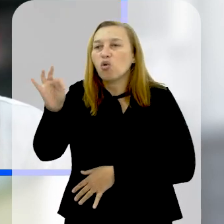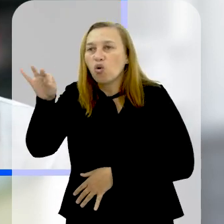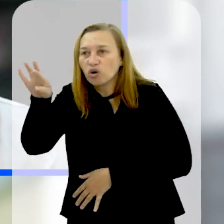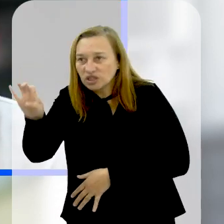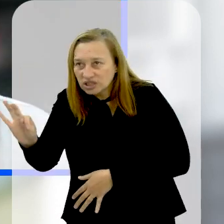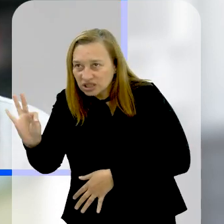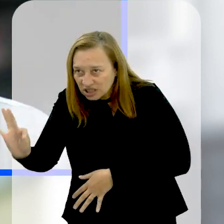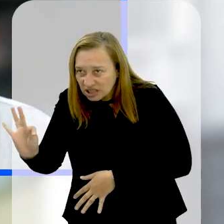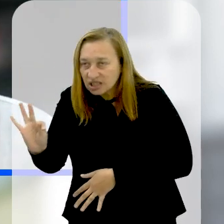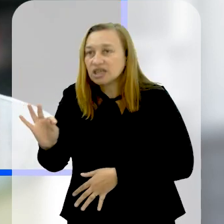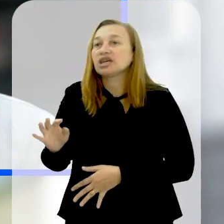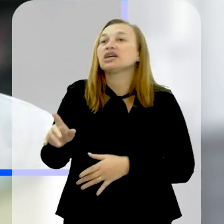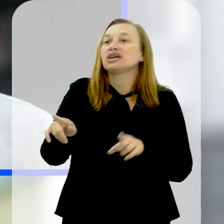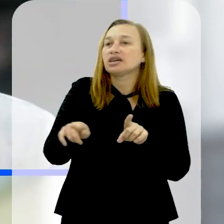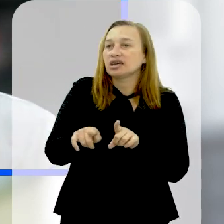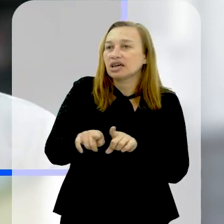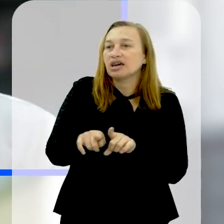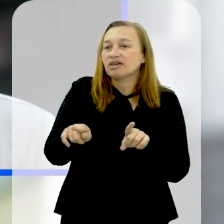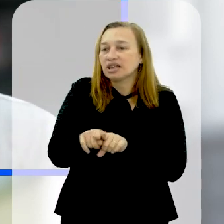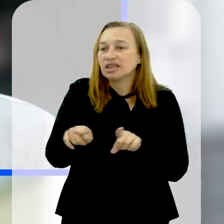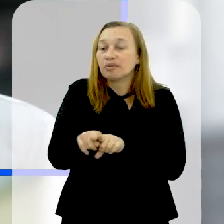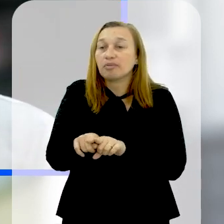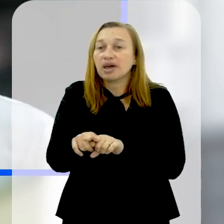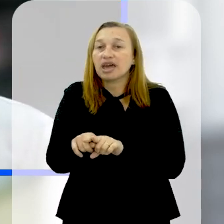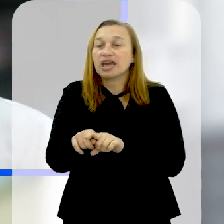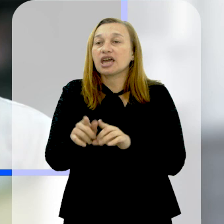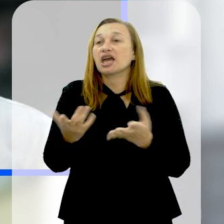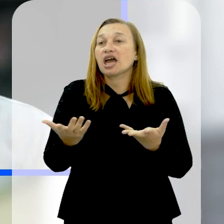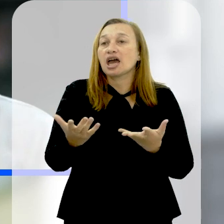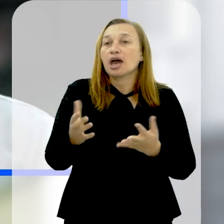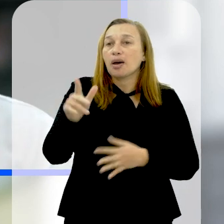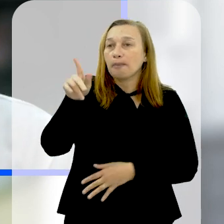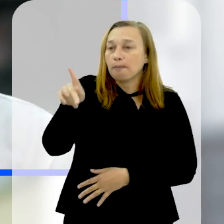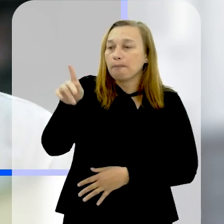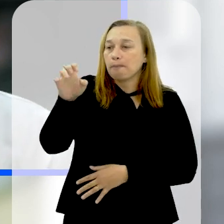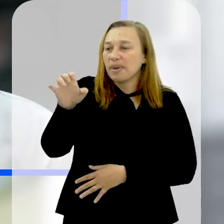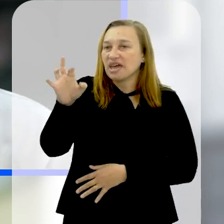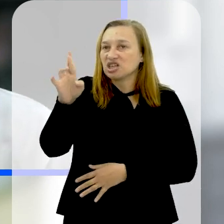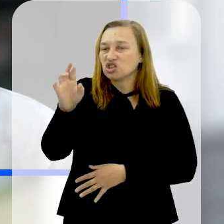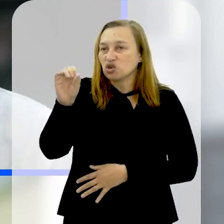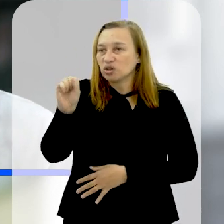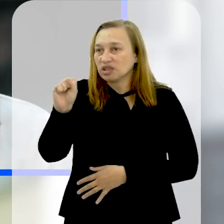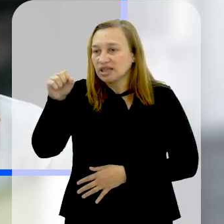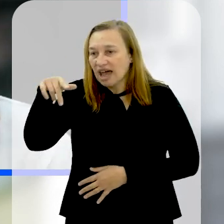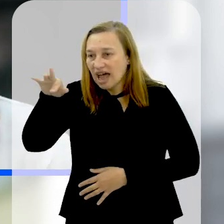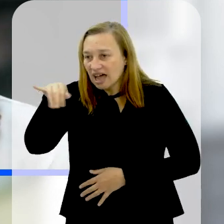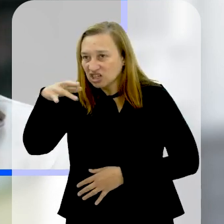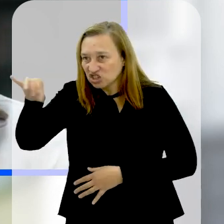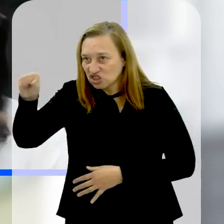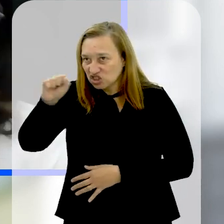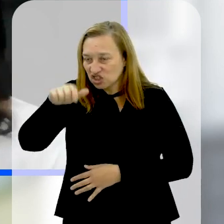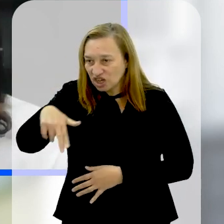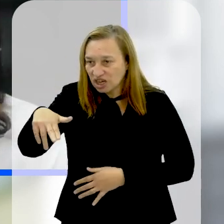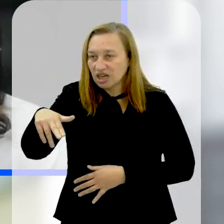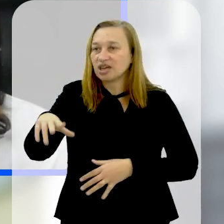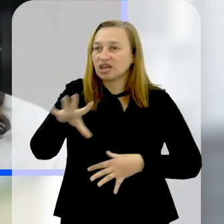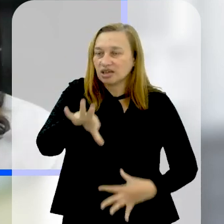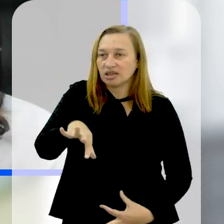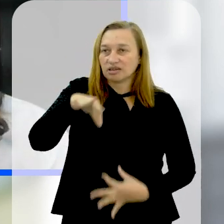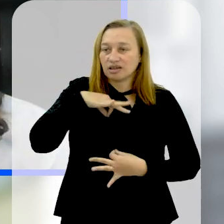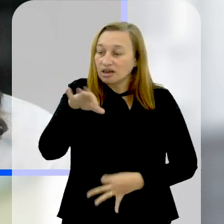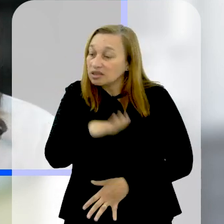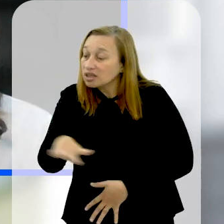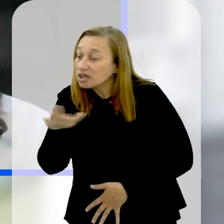cheios de açúcar. Os personagens, né? Os personagens. Exatamente. Então, assim, você já criou aquele paladar.